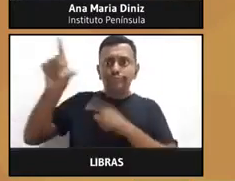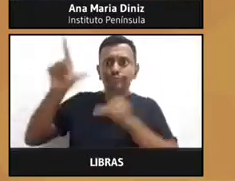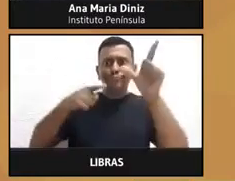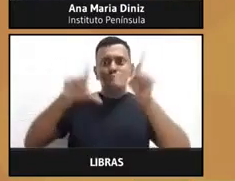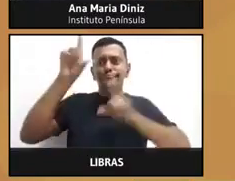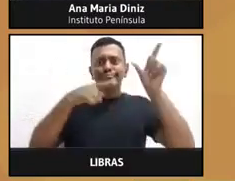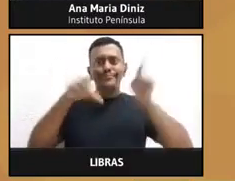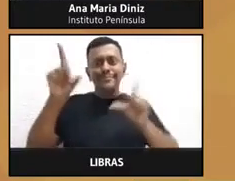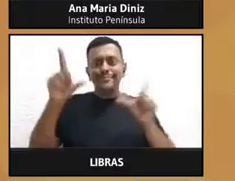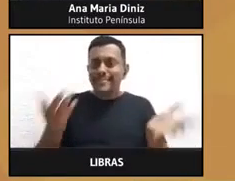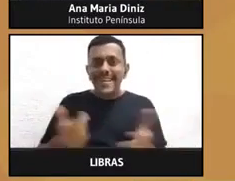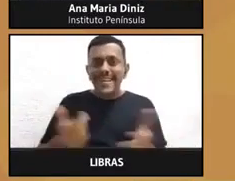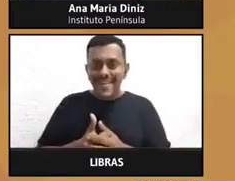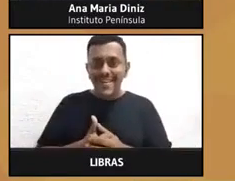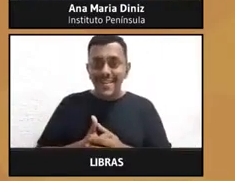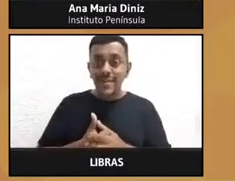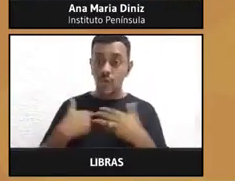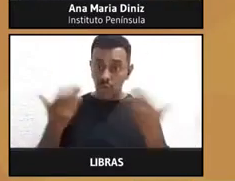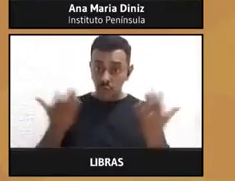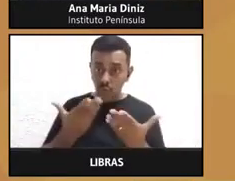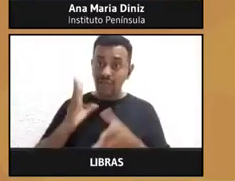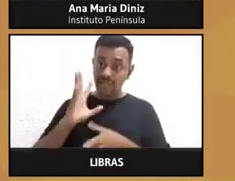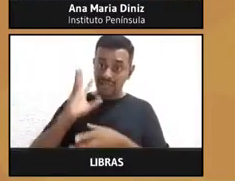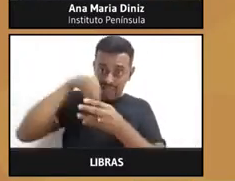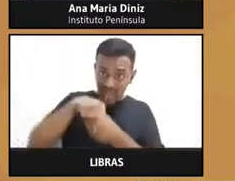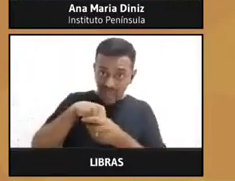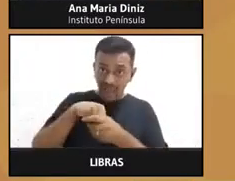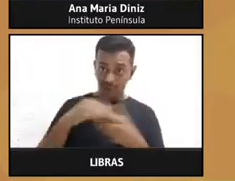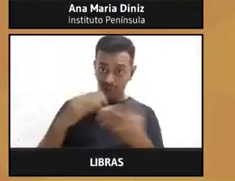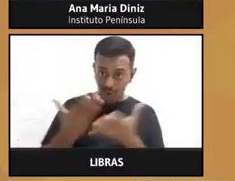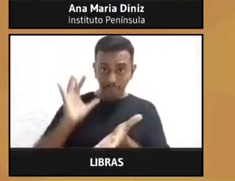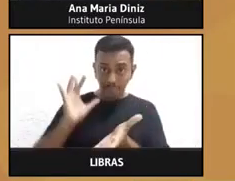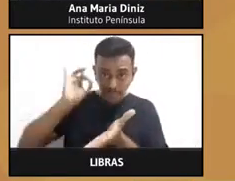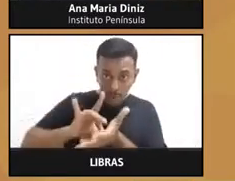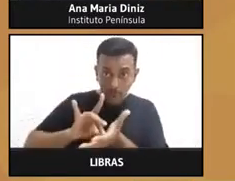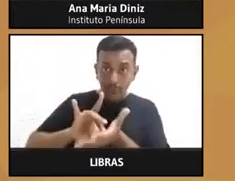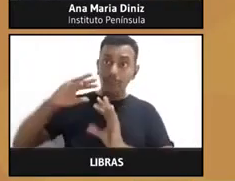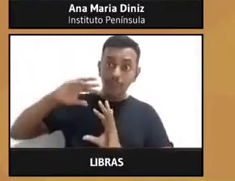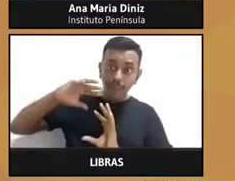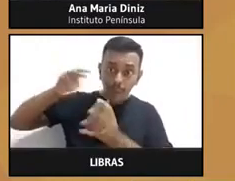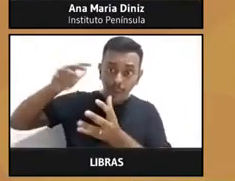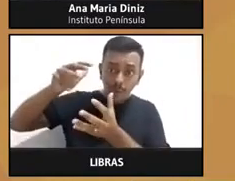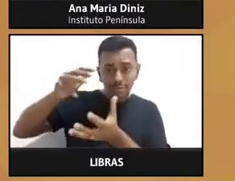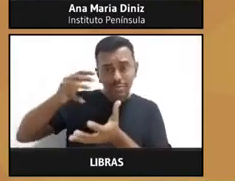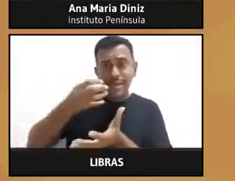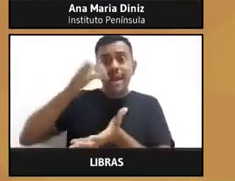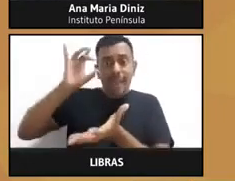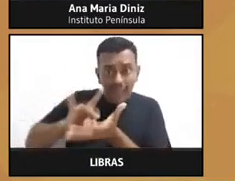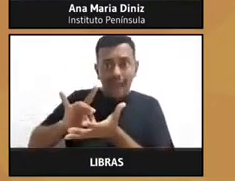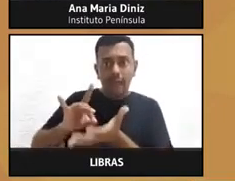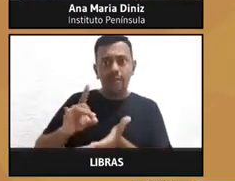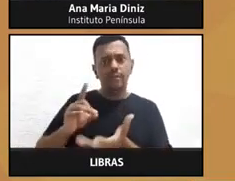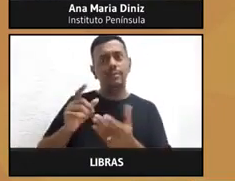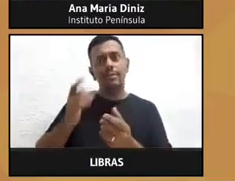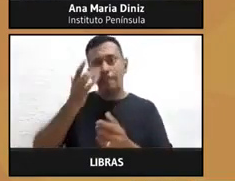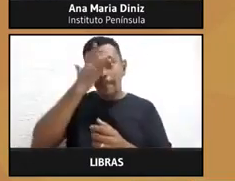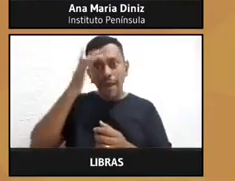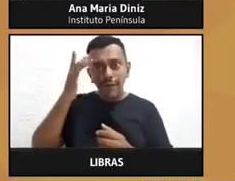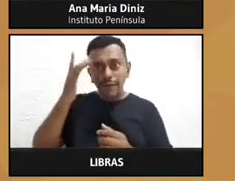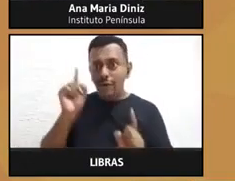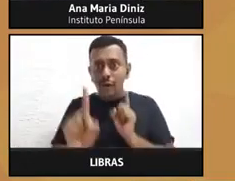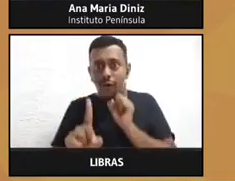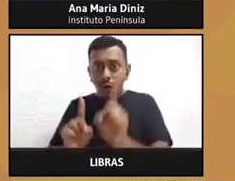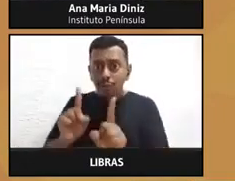Num sistema de mundo real, as pessoas têm que saber lidar com tudo.